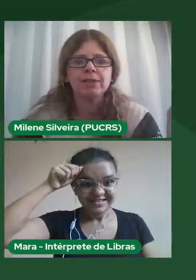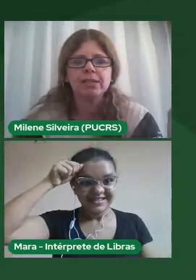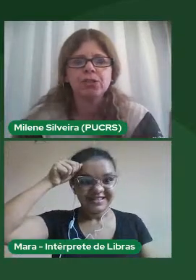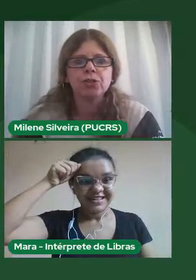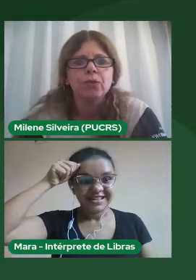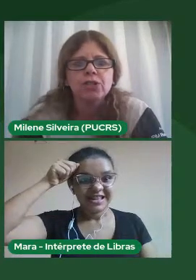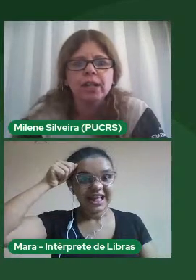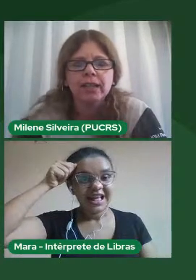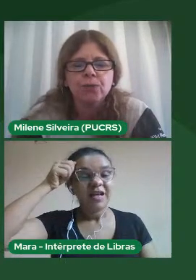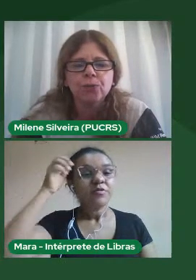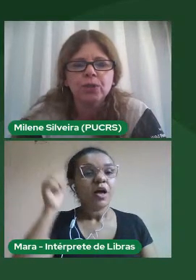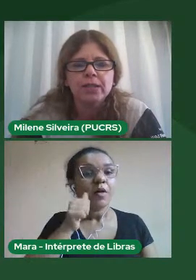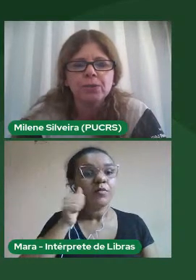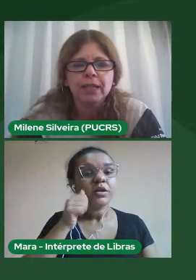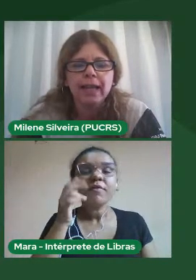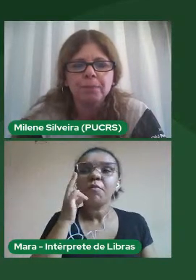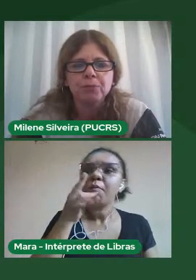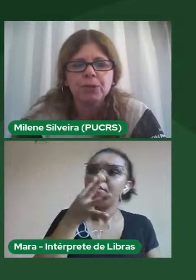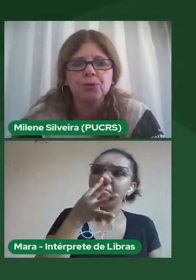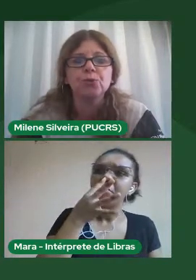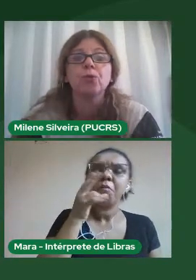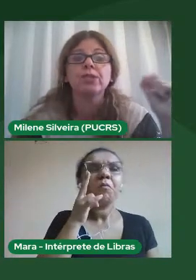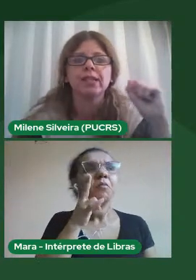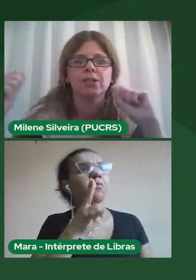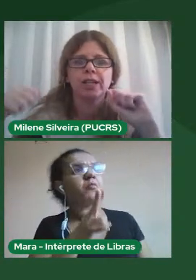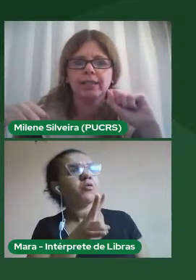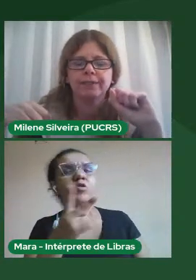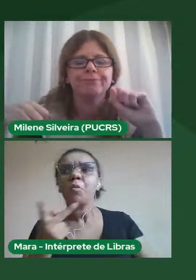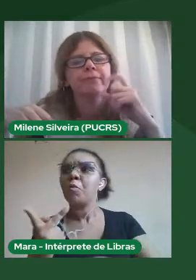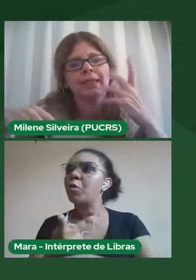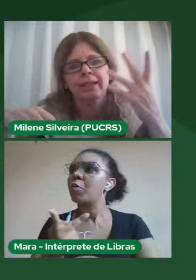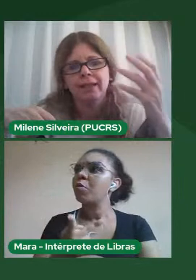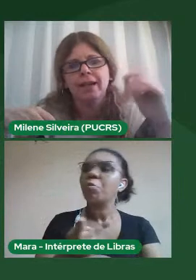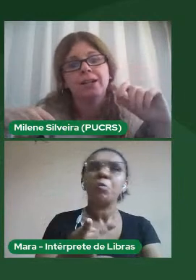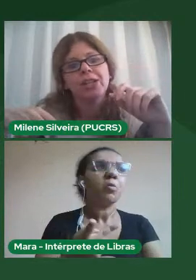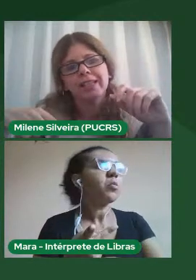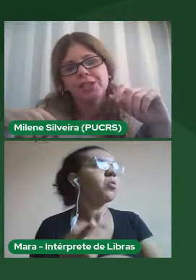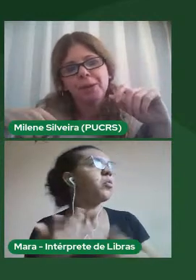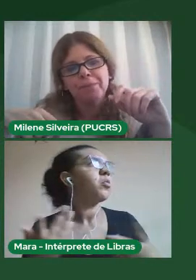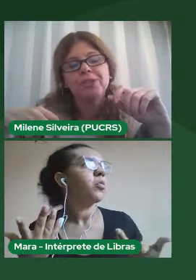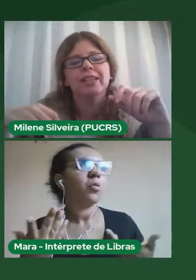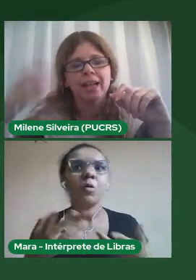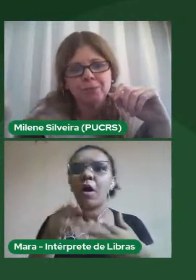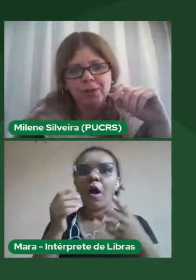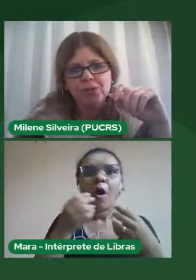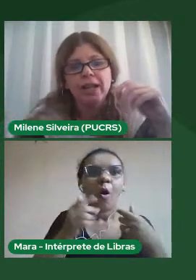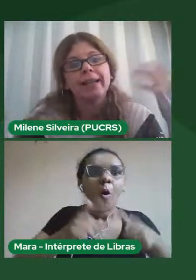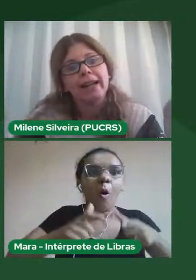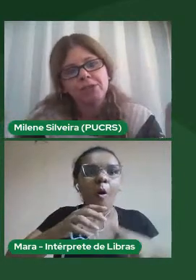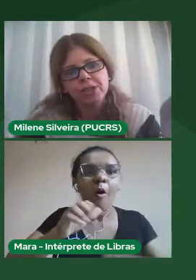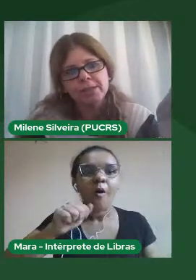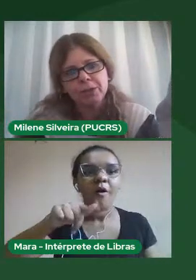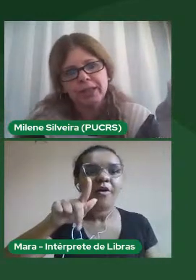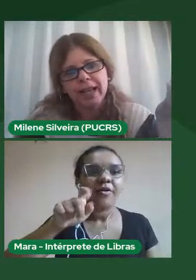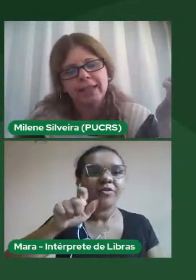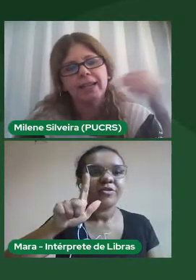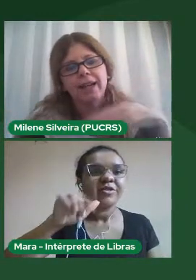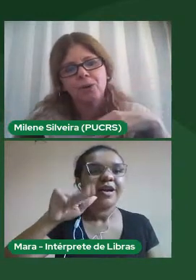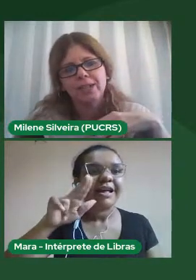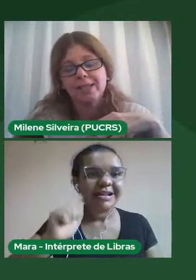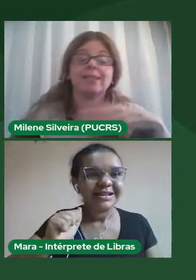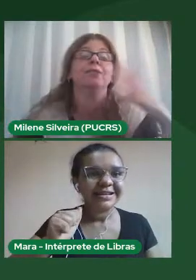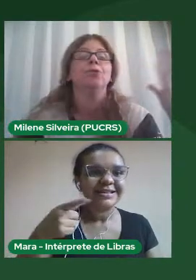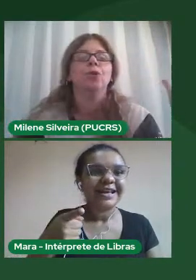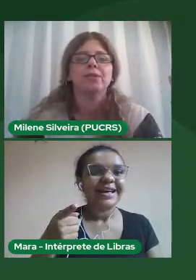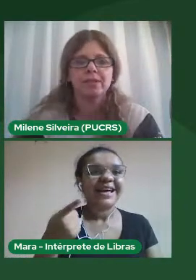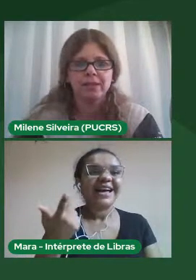Angelina estava assistindo, Angelina não voltou na segunda etapa do minicurso. Onde está Angelina? Angelina tinha dado uma cochilada gravidíssima, coitada, né? Na